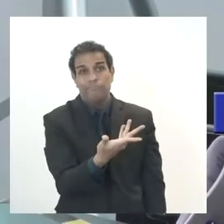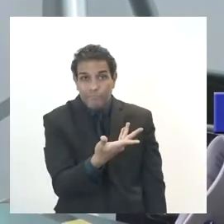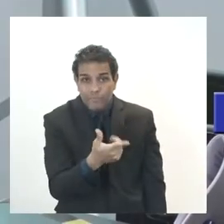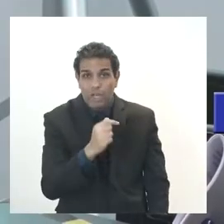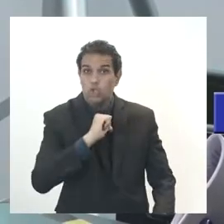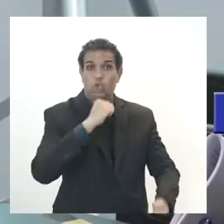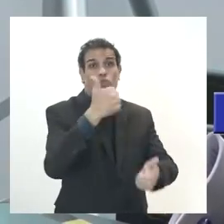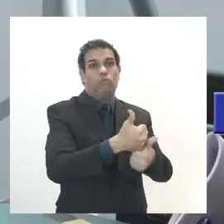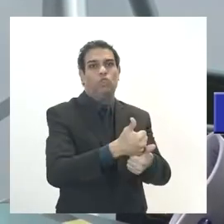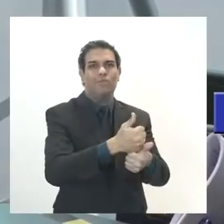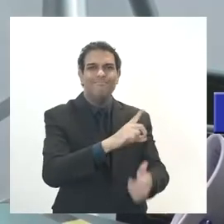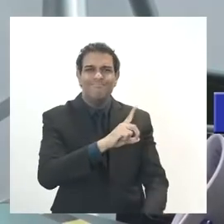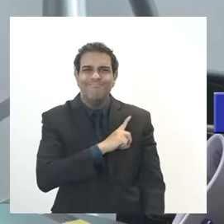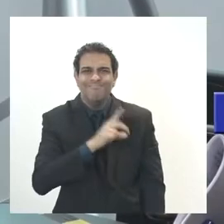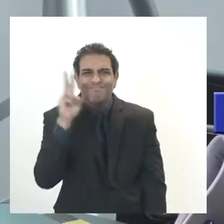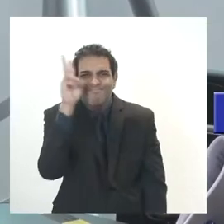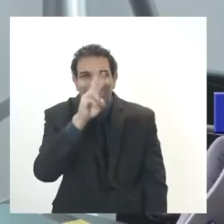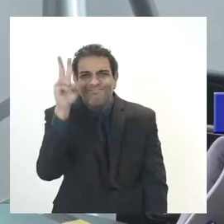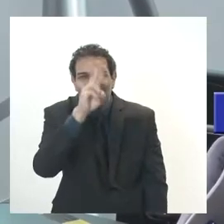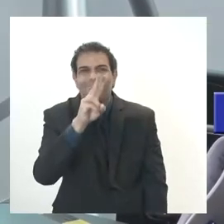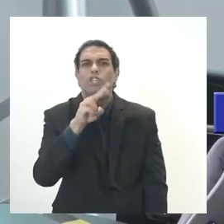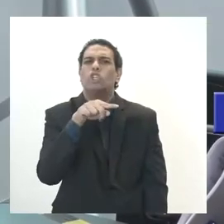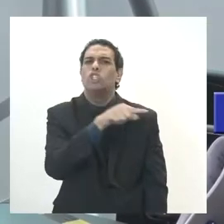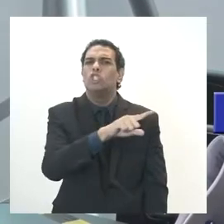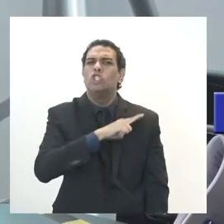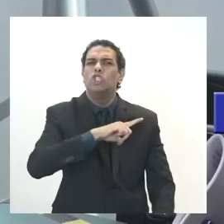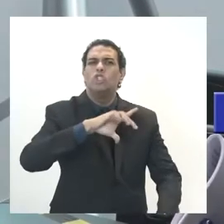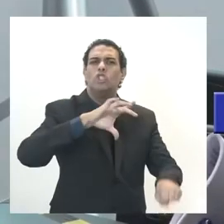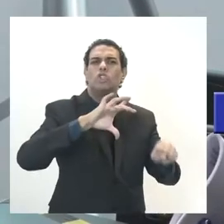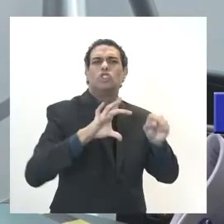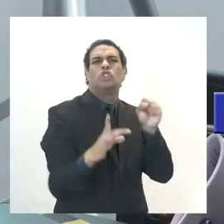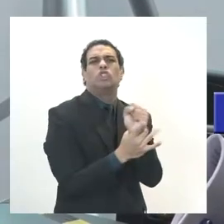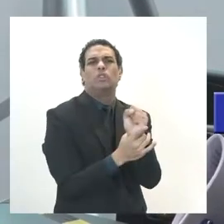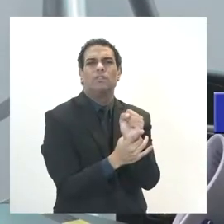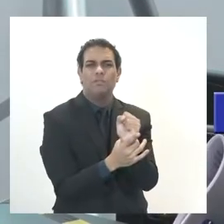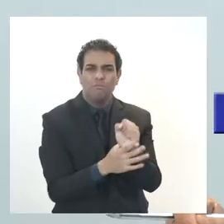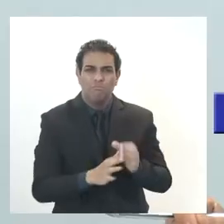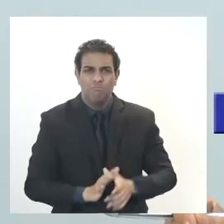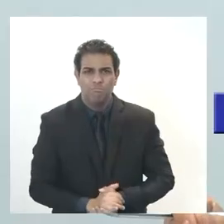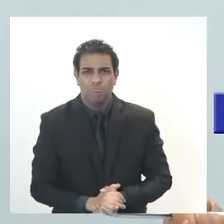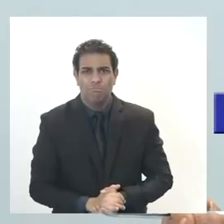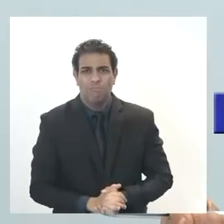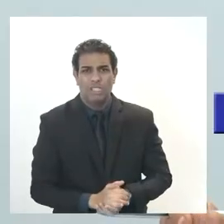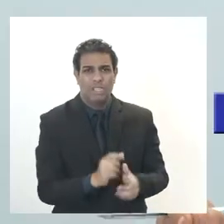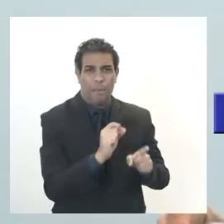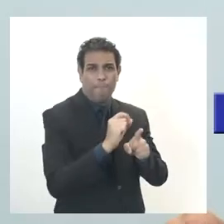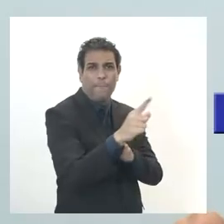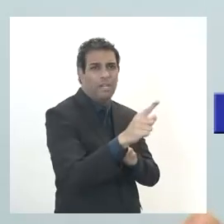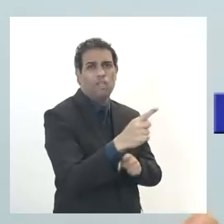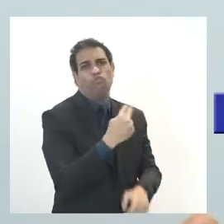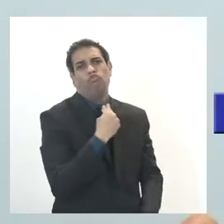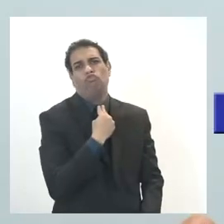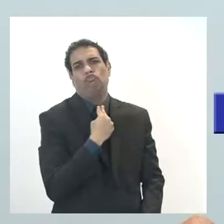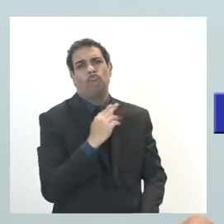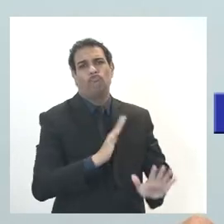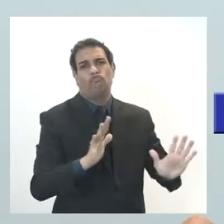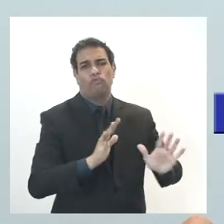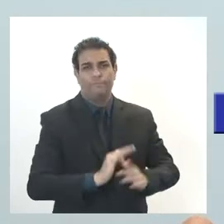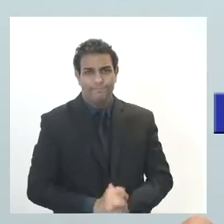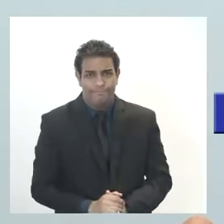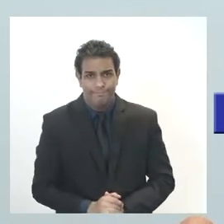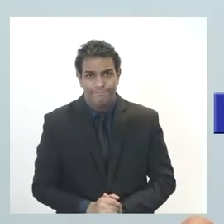porque foi substituído mas tinha garantias para não ser o demitiu Tom né então